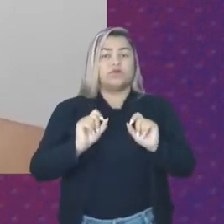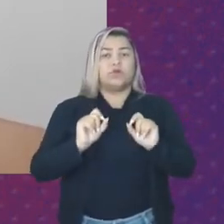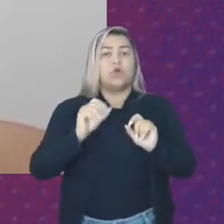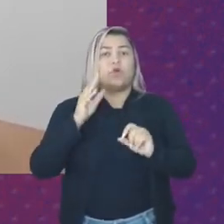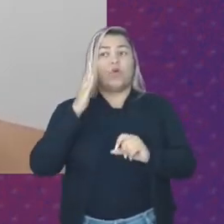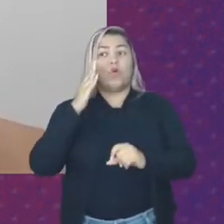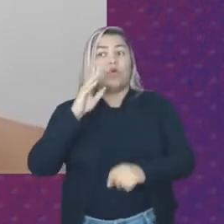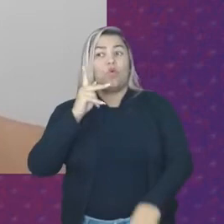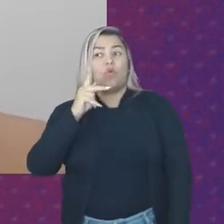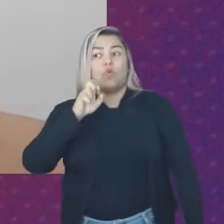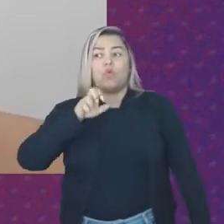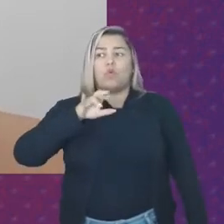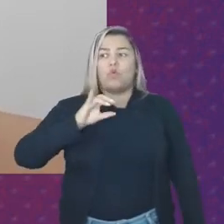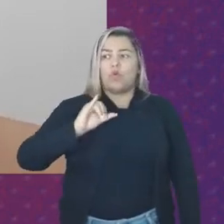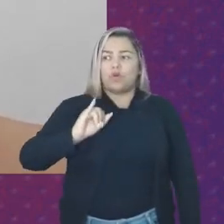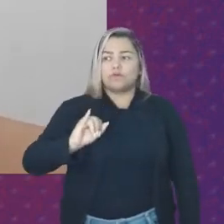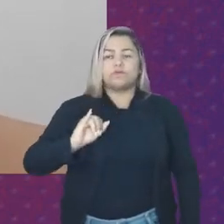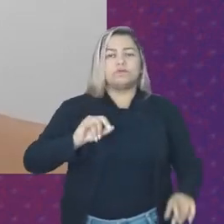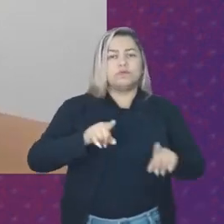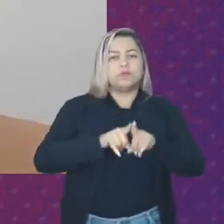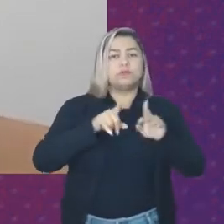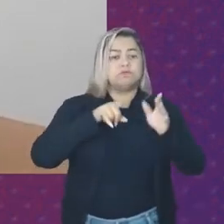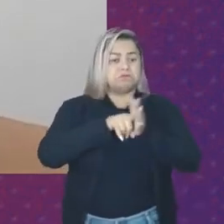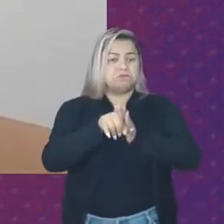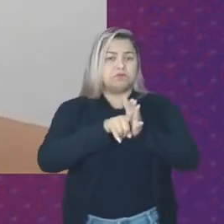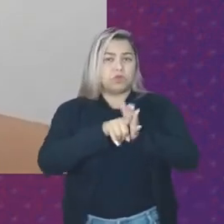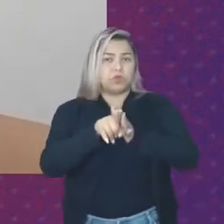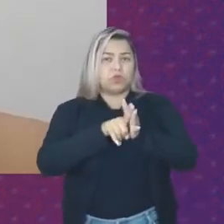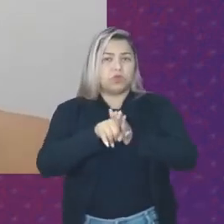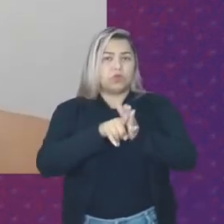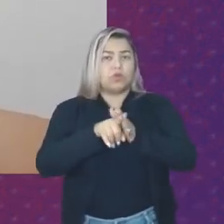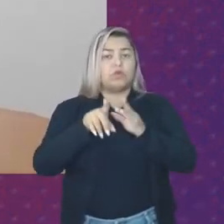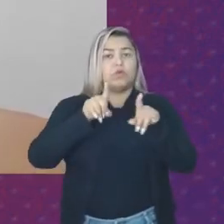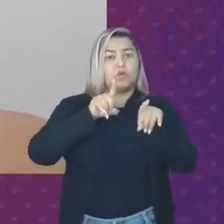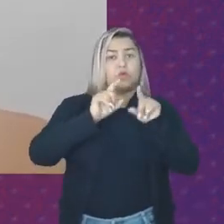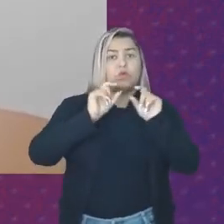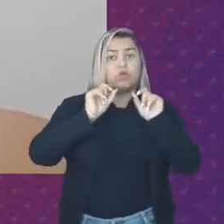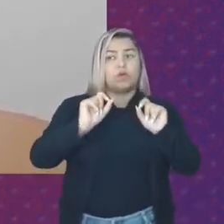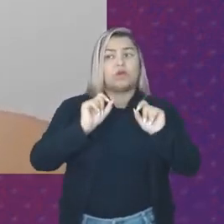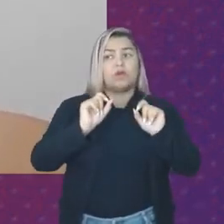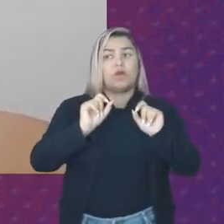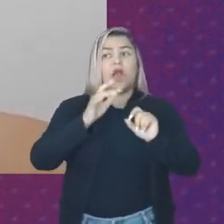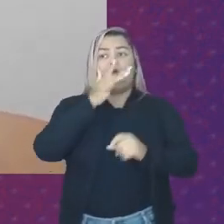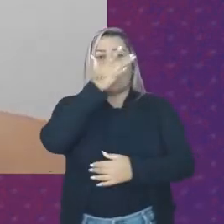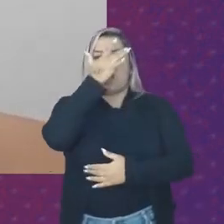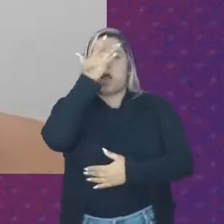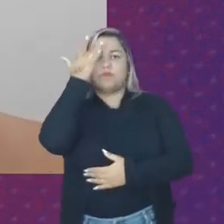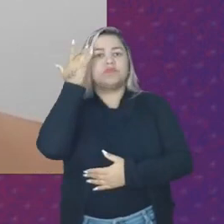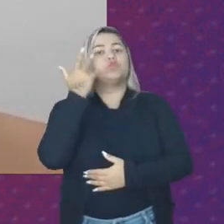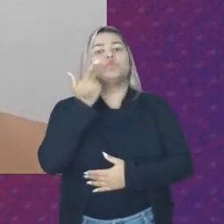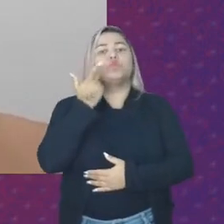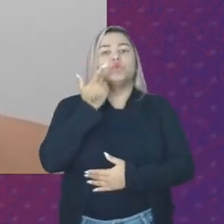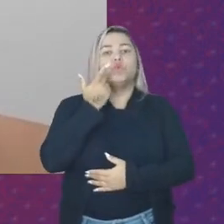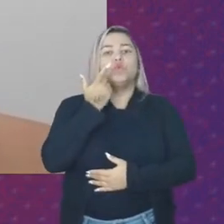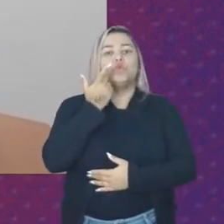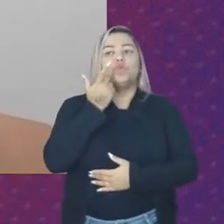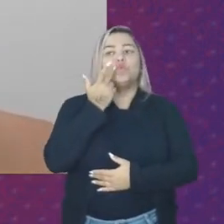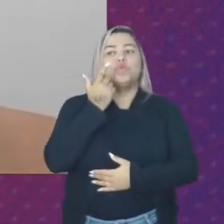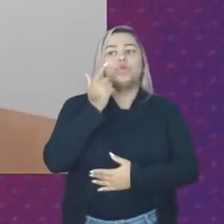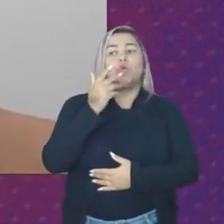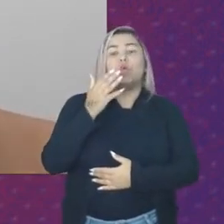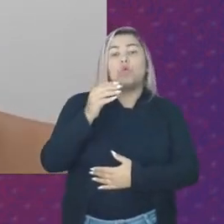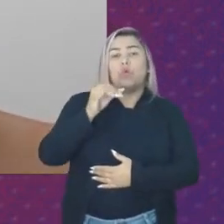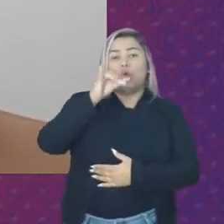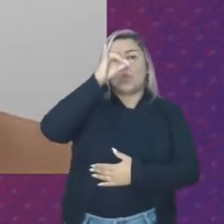sábio, o herói, o fora da lei, o explorador, o mago, a pessoa comum, o amante, o